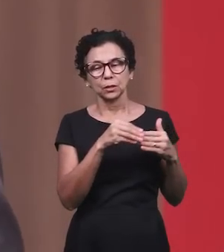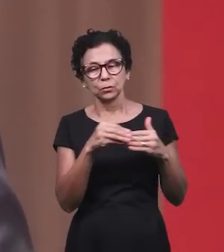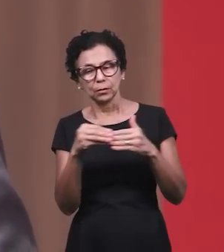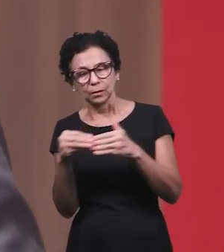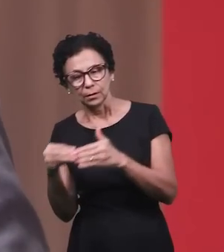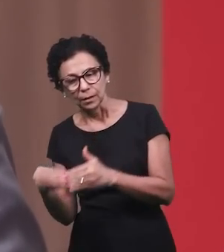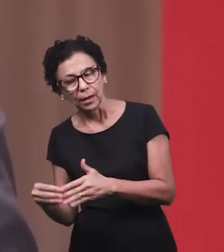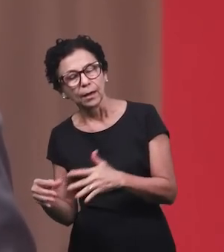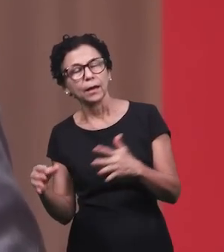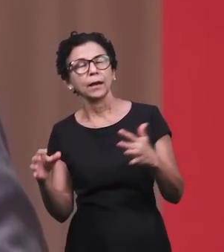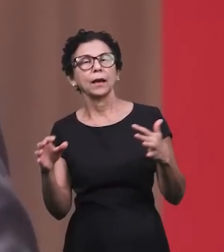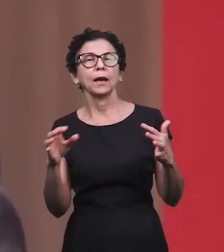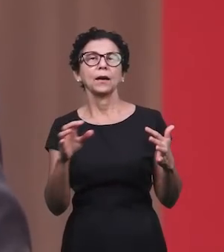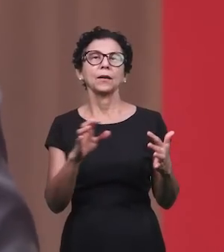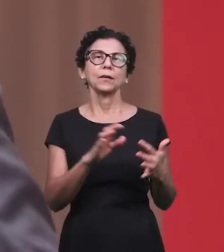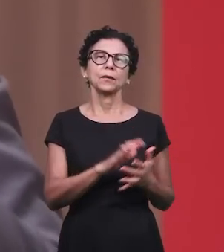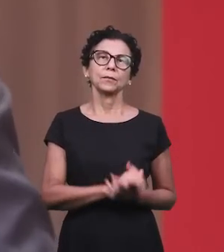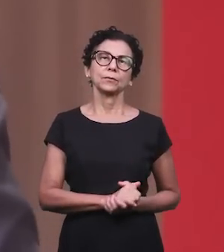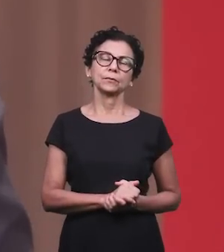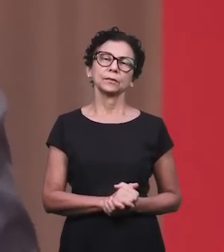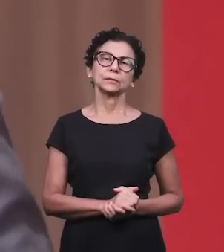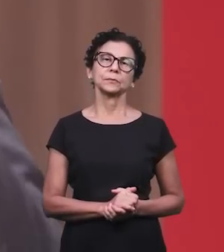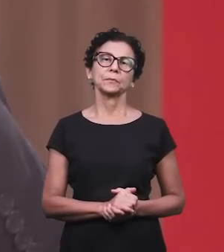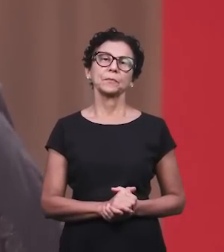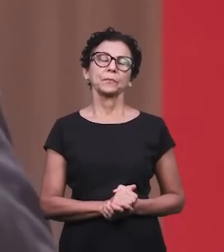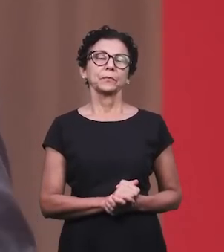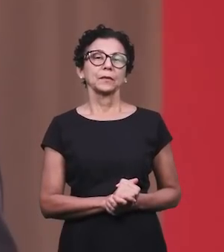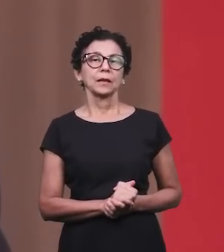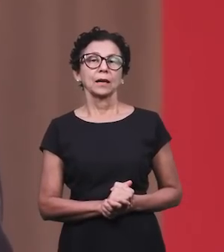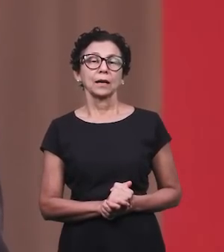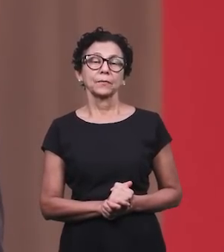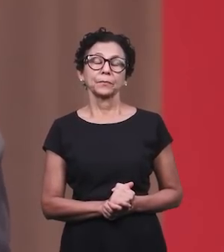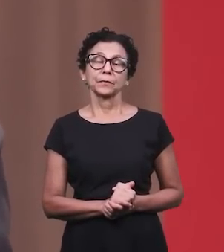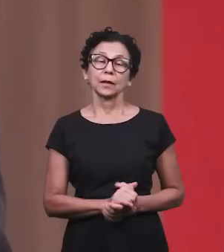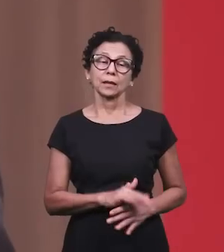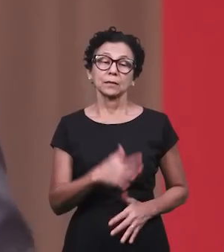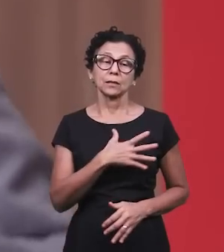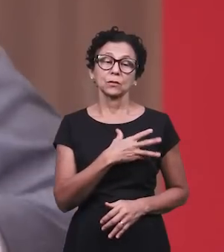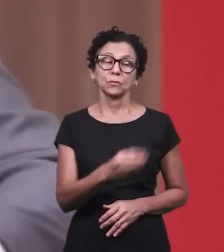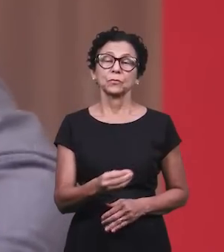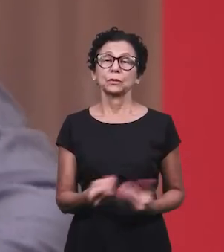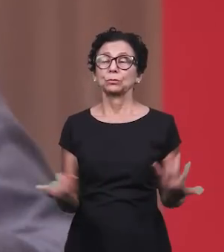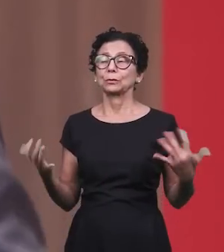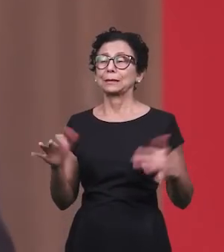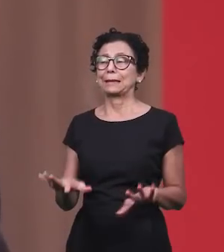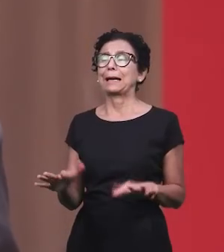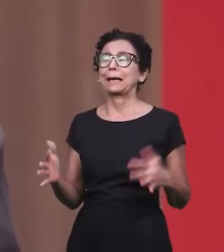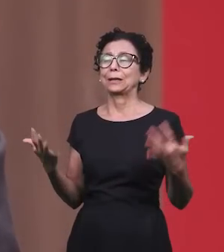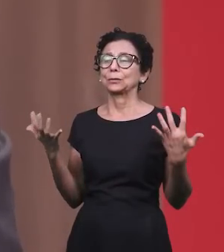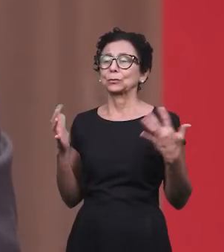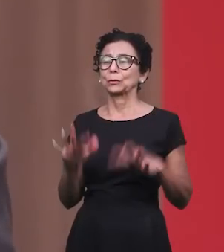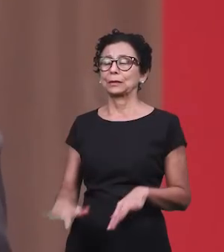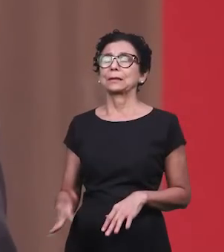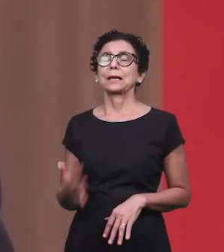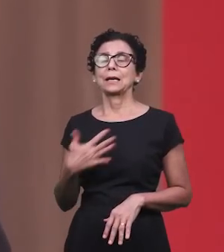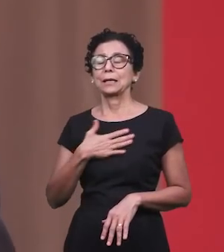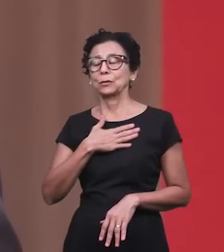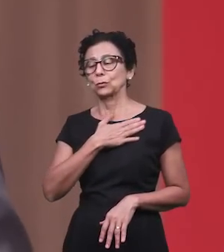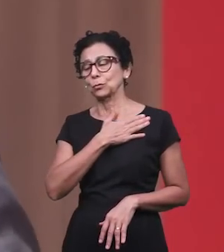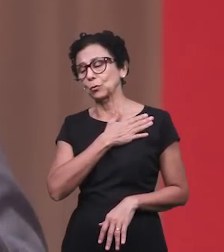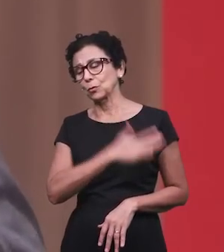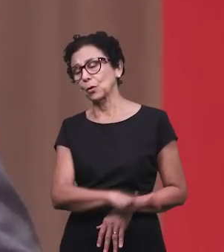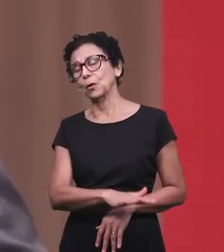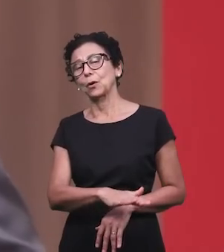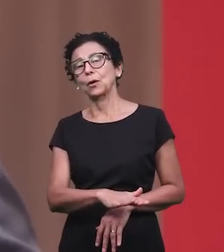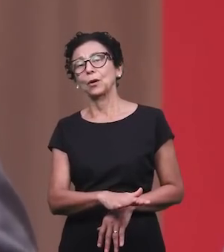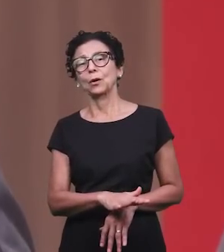resistência, né? Que tem as vontades, começa a aflorar, né? Eu não quero, eu não gosto, mas